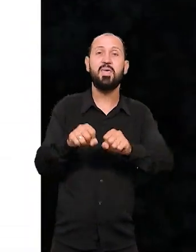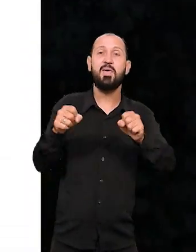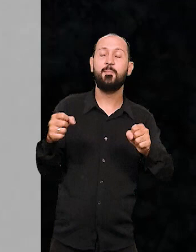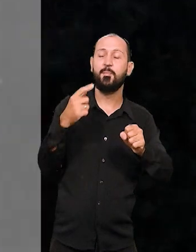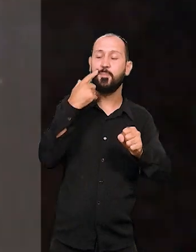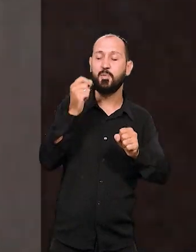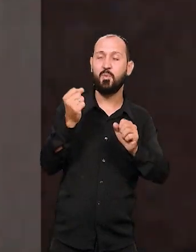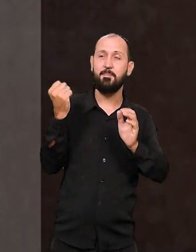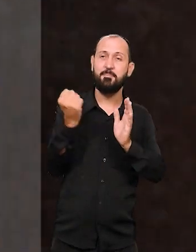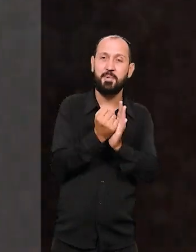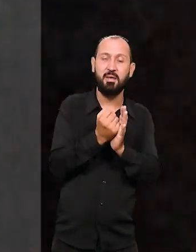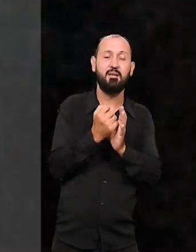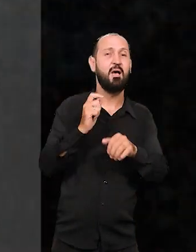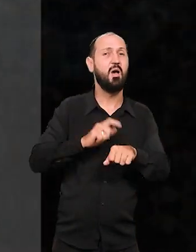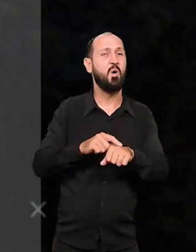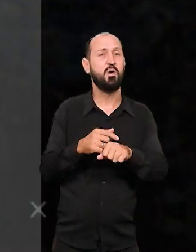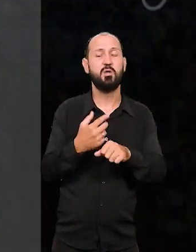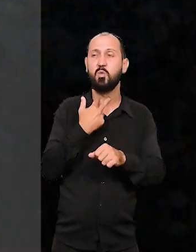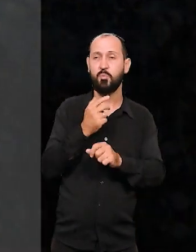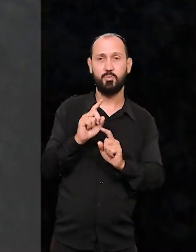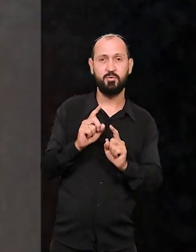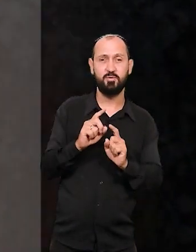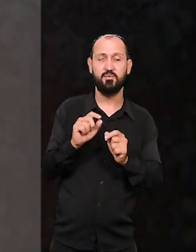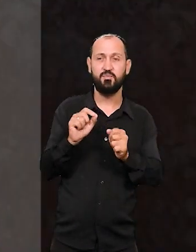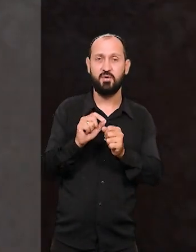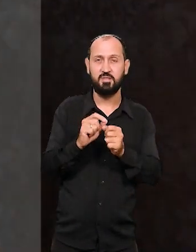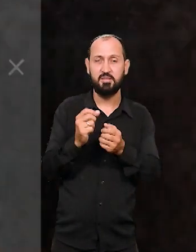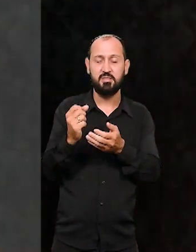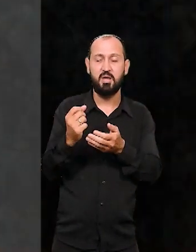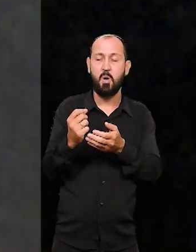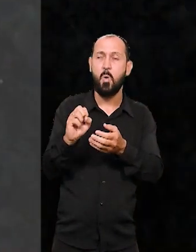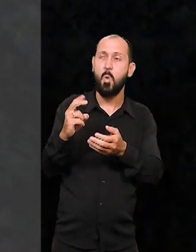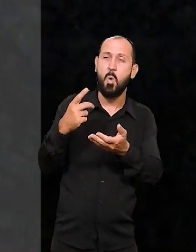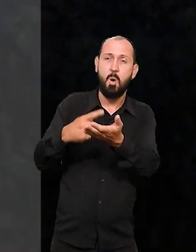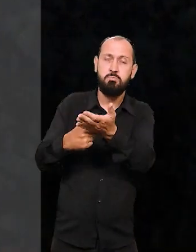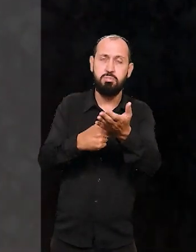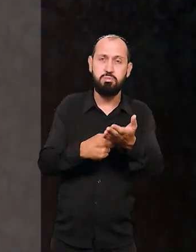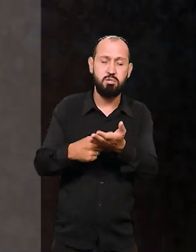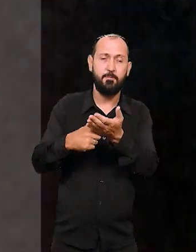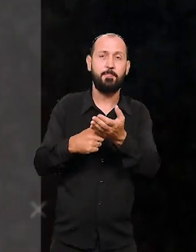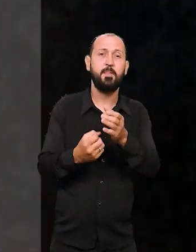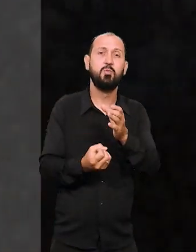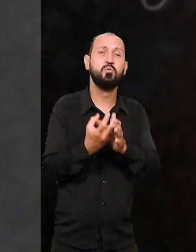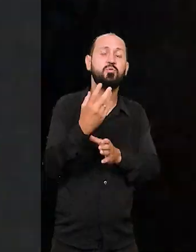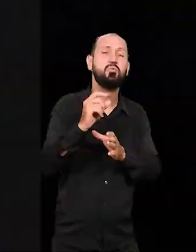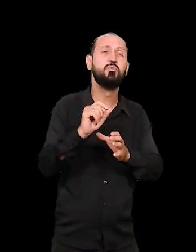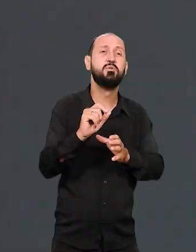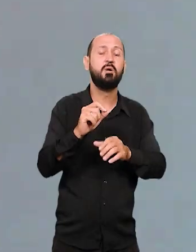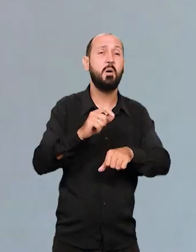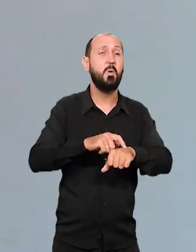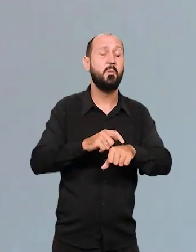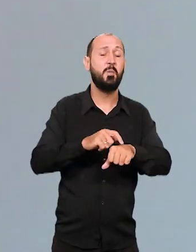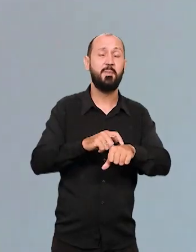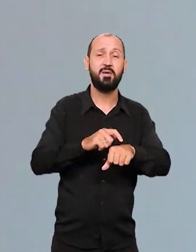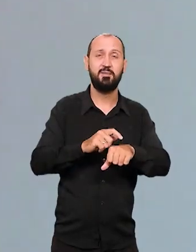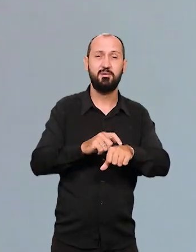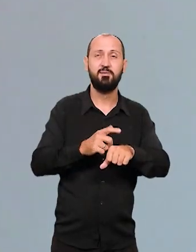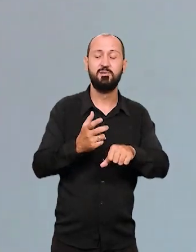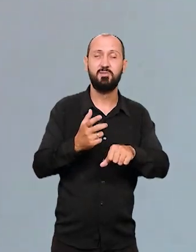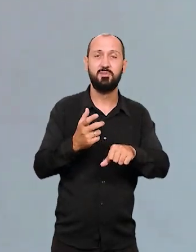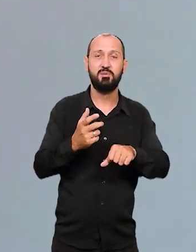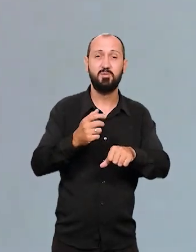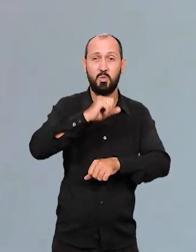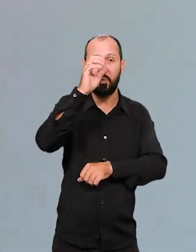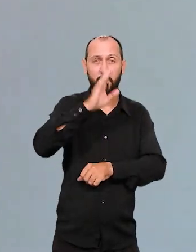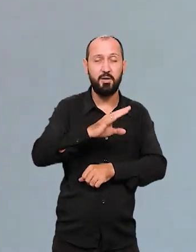ou mesmo quando ele quebrou a patente, quando isso não foi possível, né, produzir ou negociar, criou